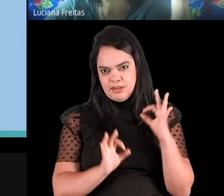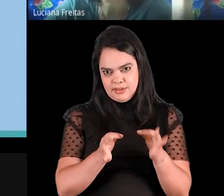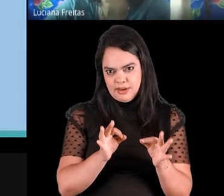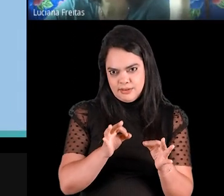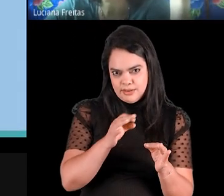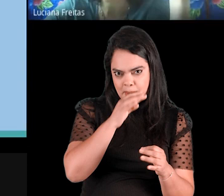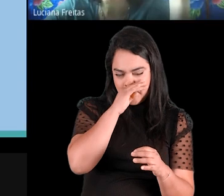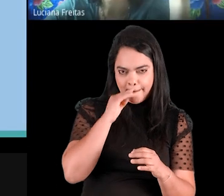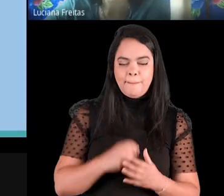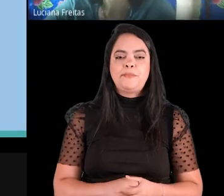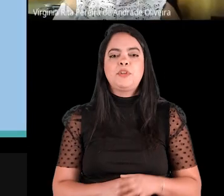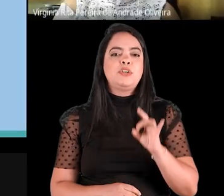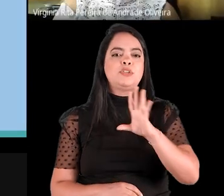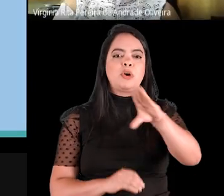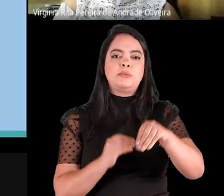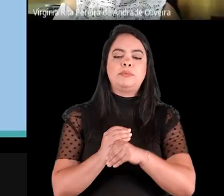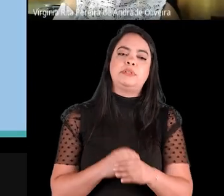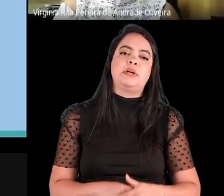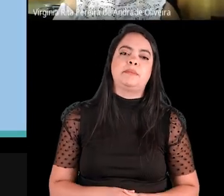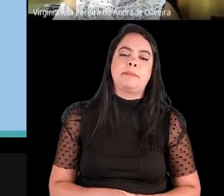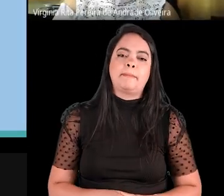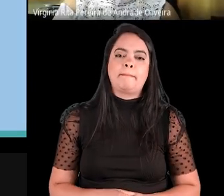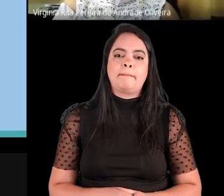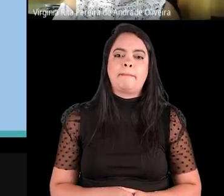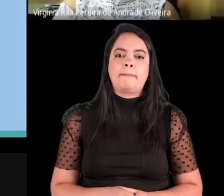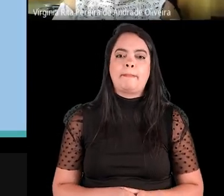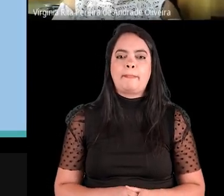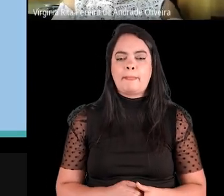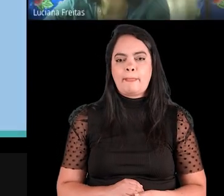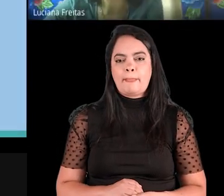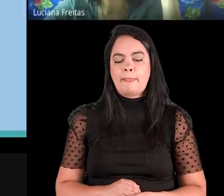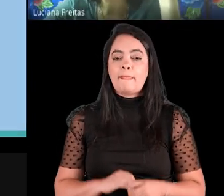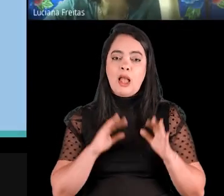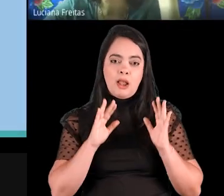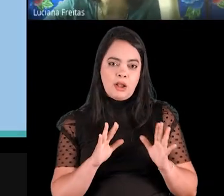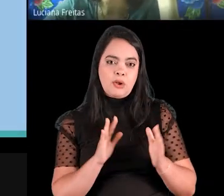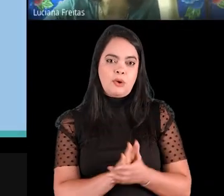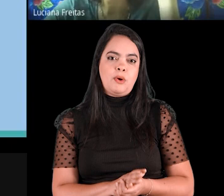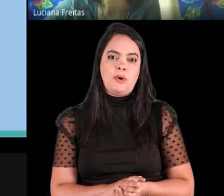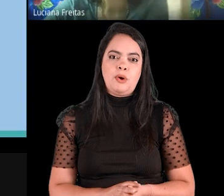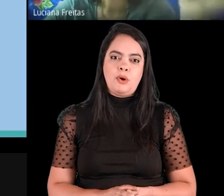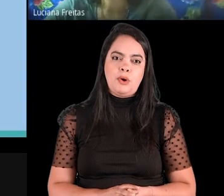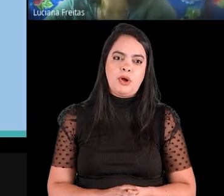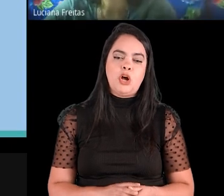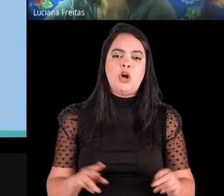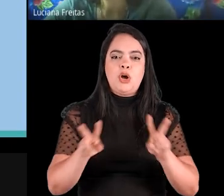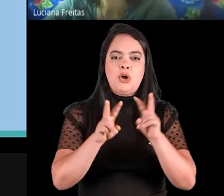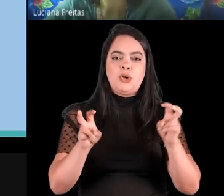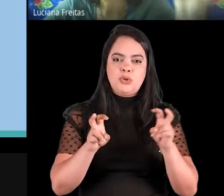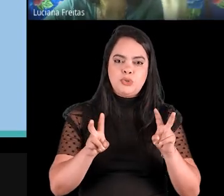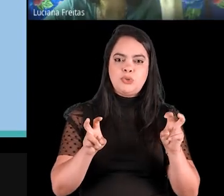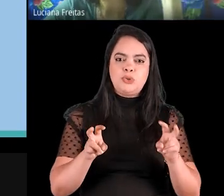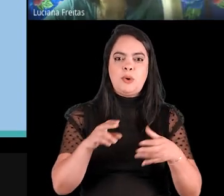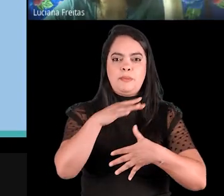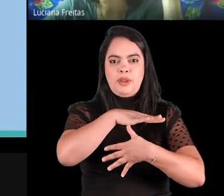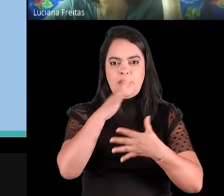para complementar, né? Sim. Agora, sim. Para o pedido para Libras, eu só queria comentar porque